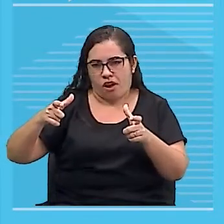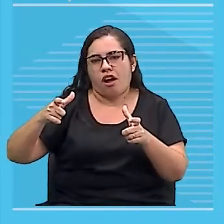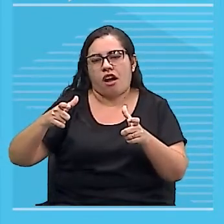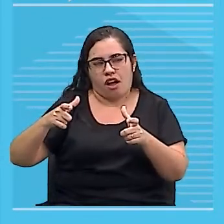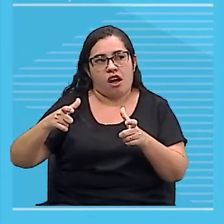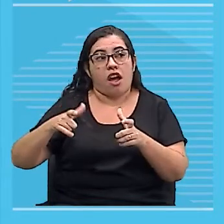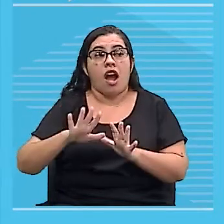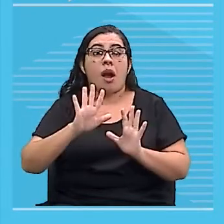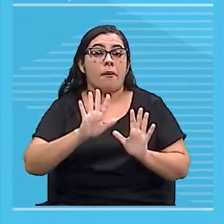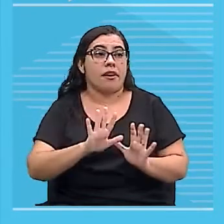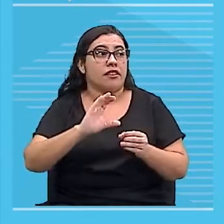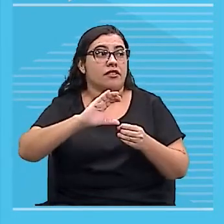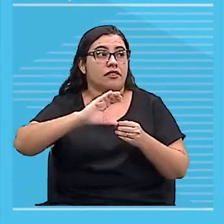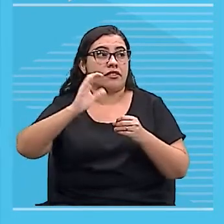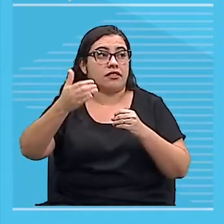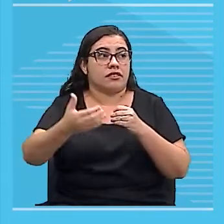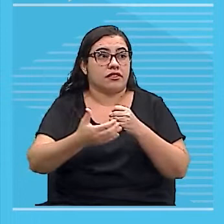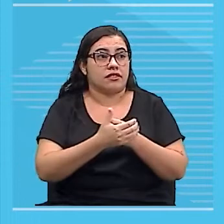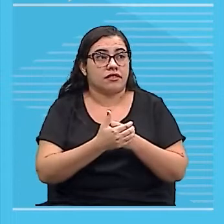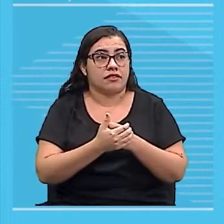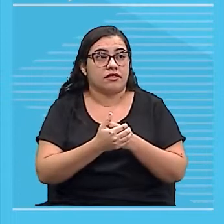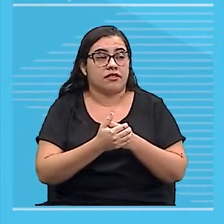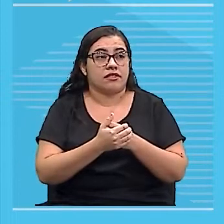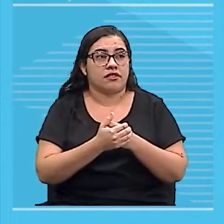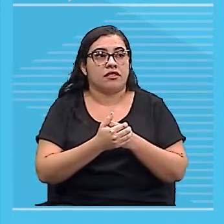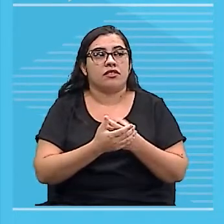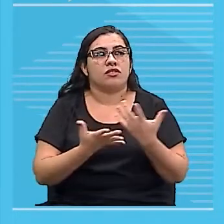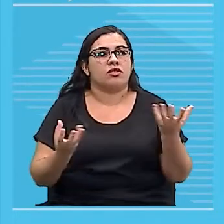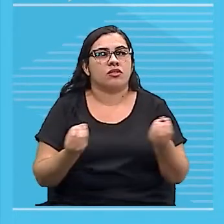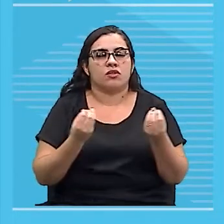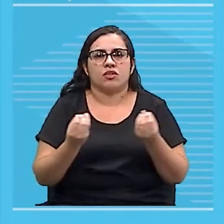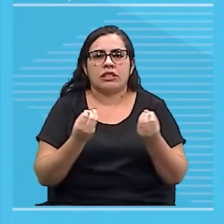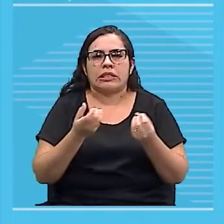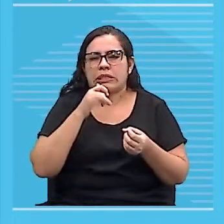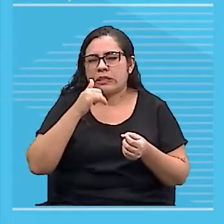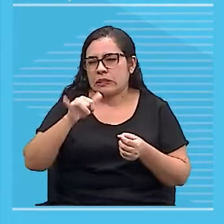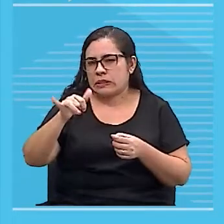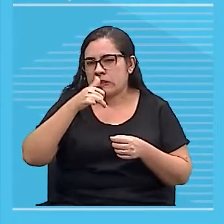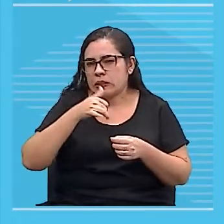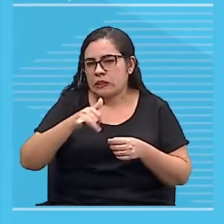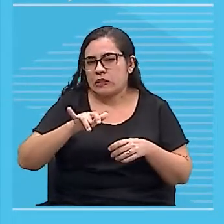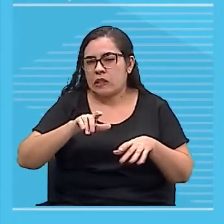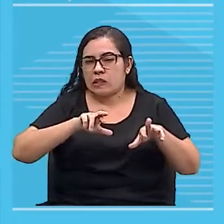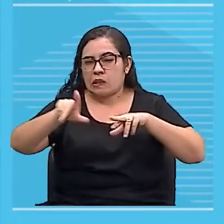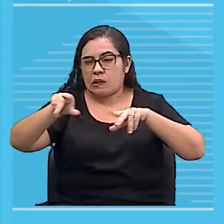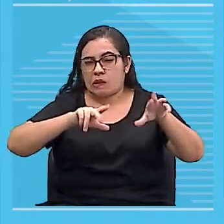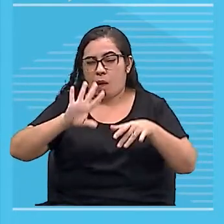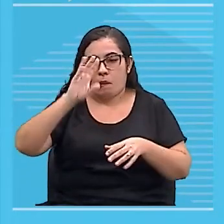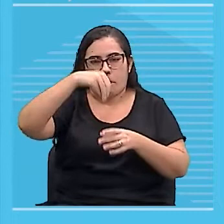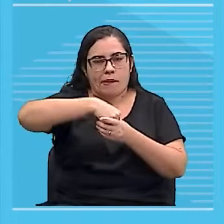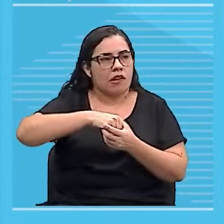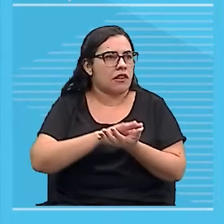Já no capacitor, ele não vai acumular diferentes energias. A